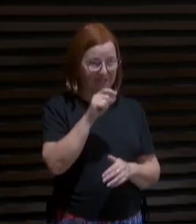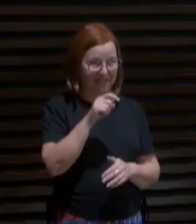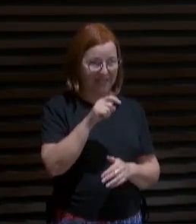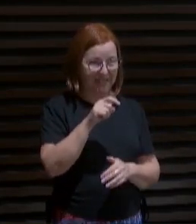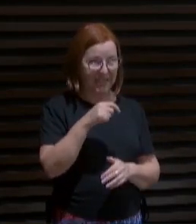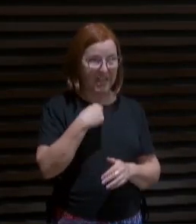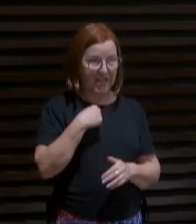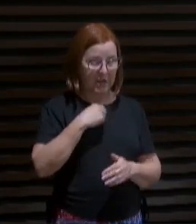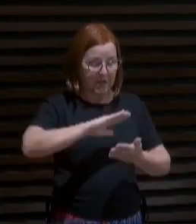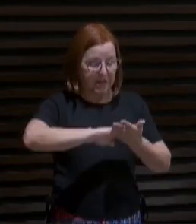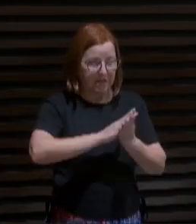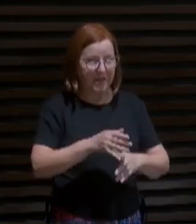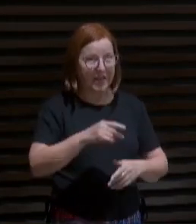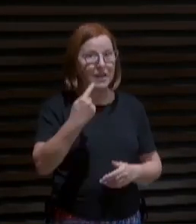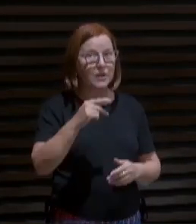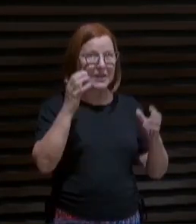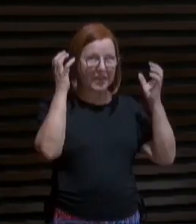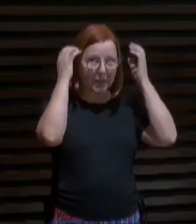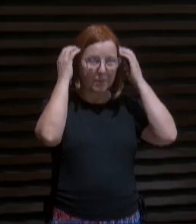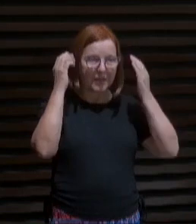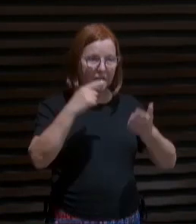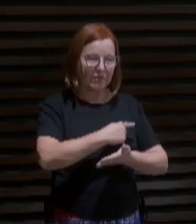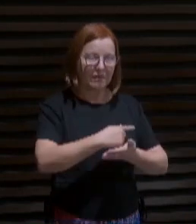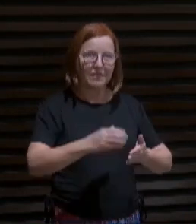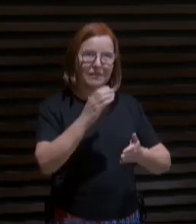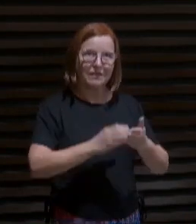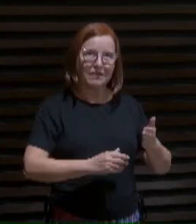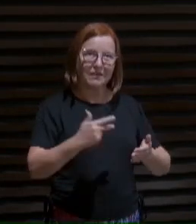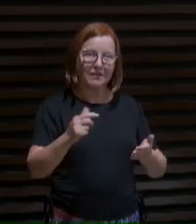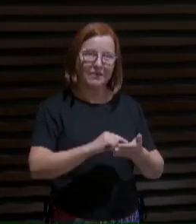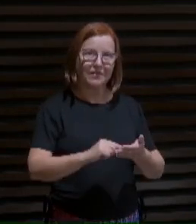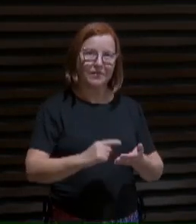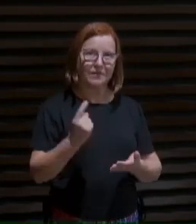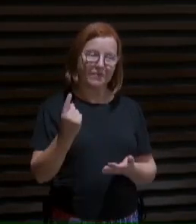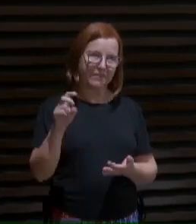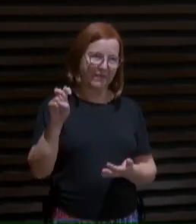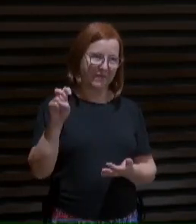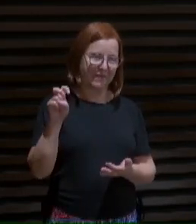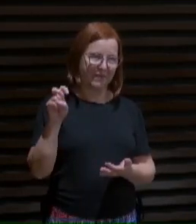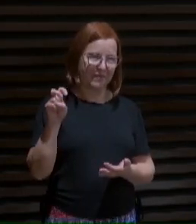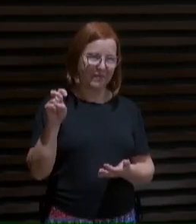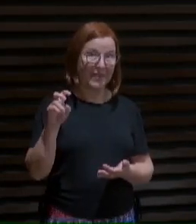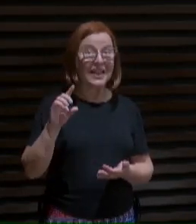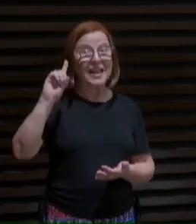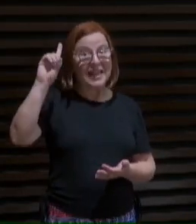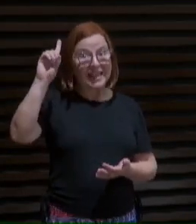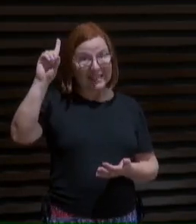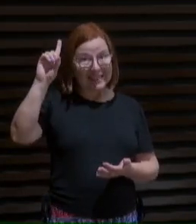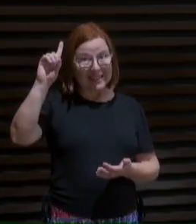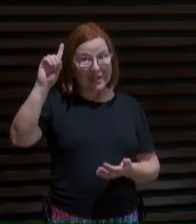cabeça. Gênesis capítulo 3, versículo 15, Deus falando